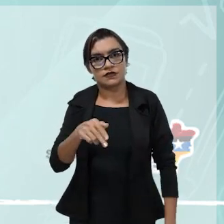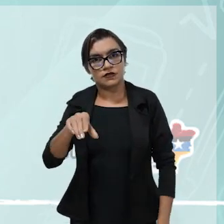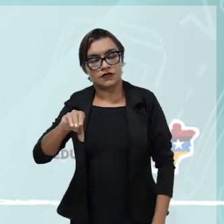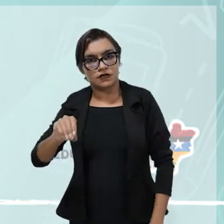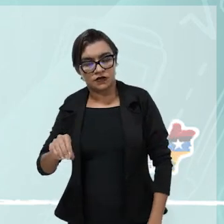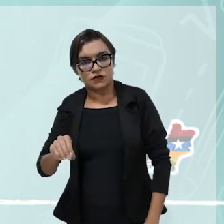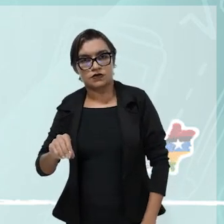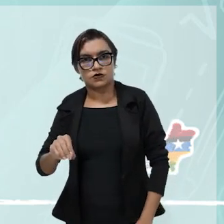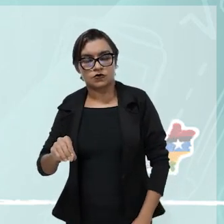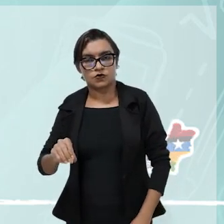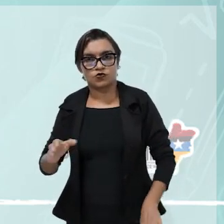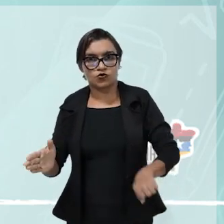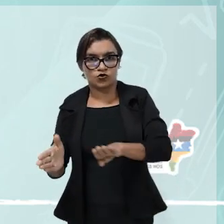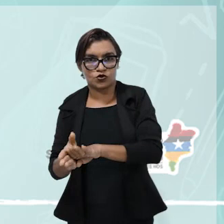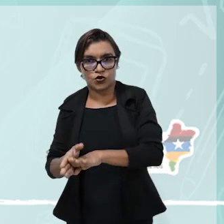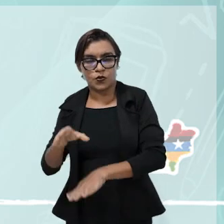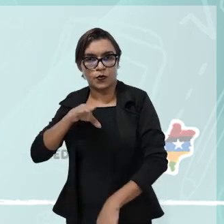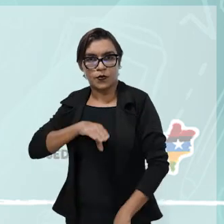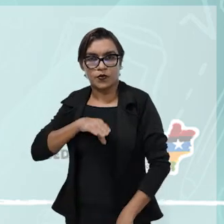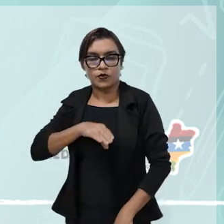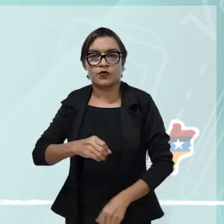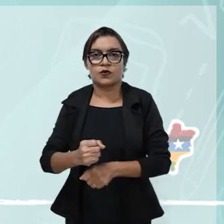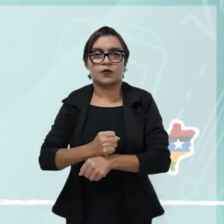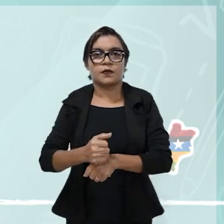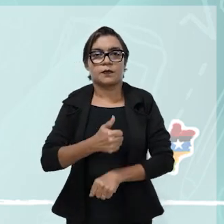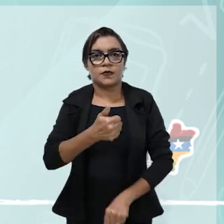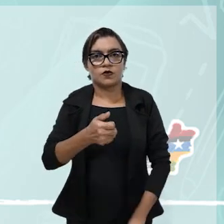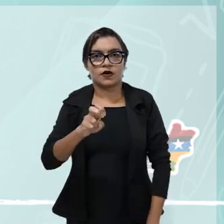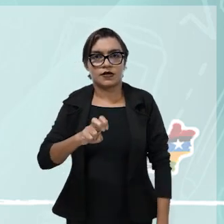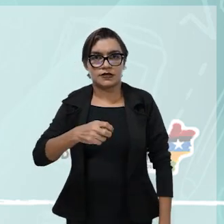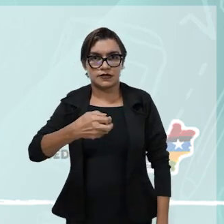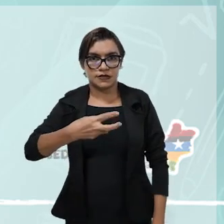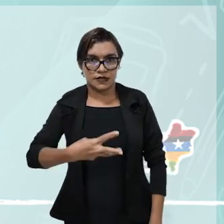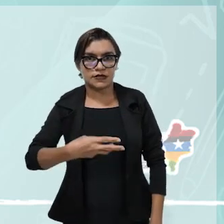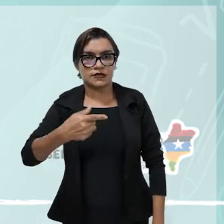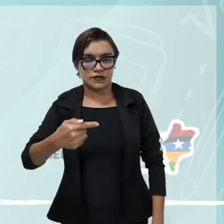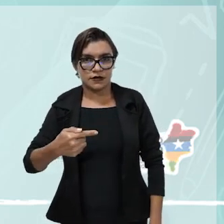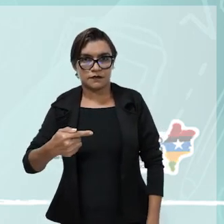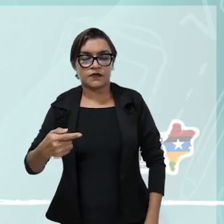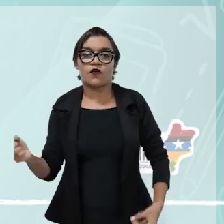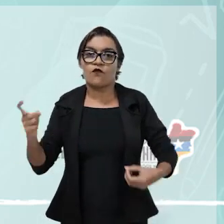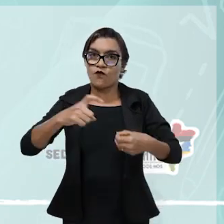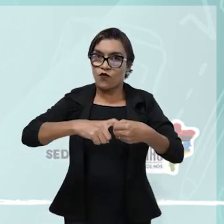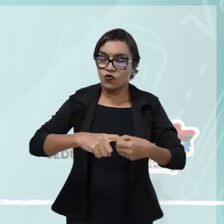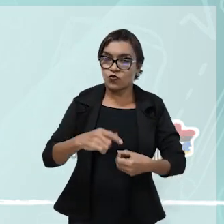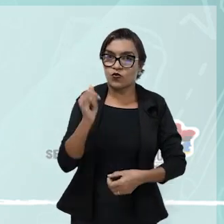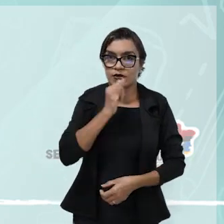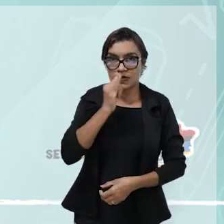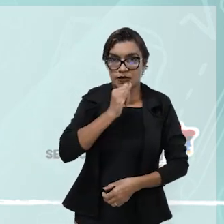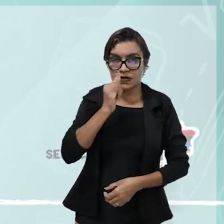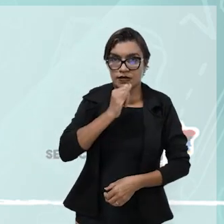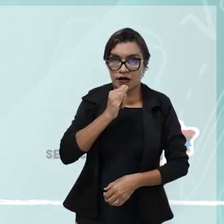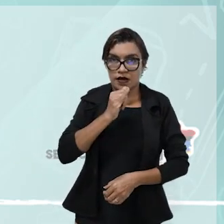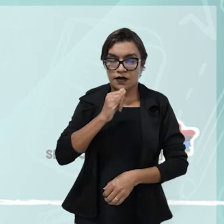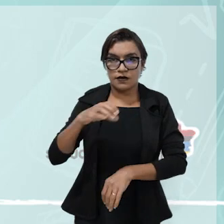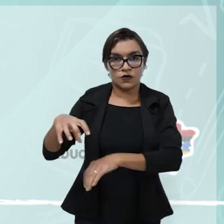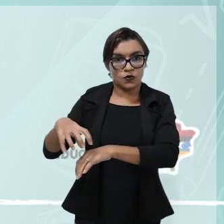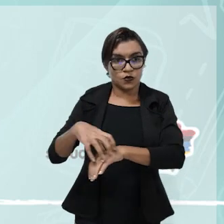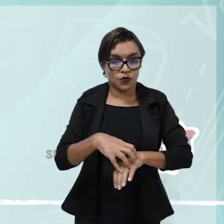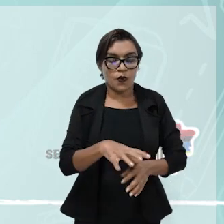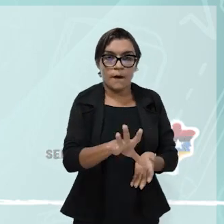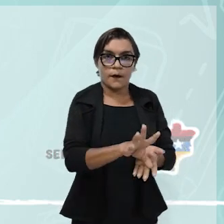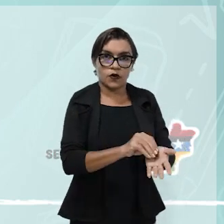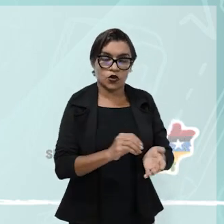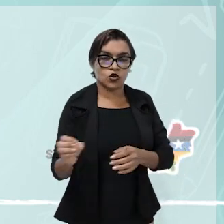a Portugal, em 1537. Ele retornou da Itália trazendo consigo modelos novos. Estes foram introduzidos